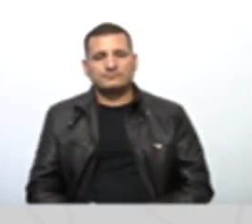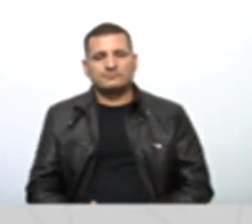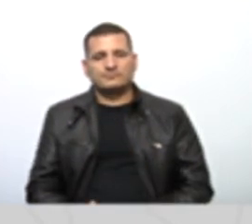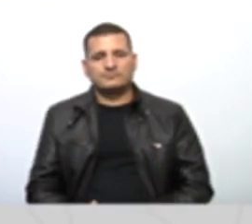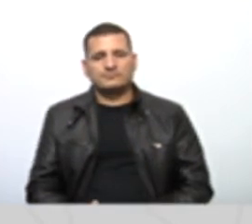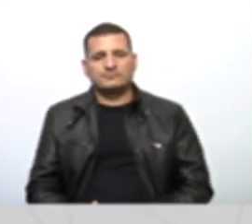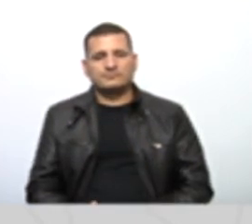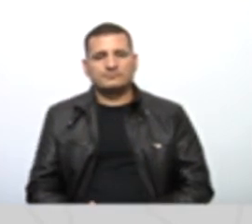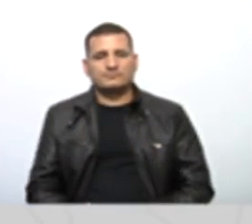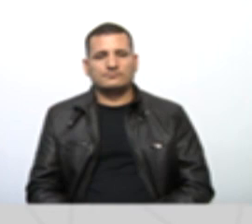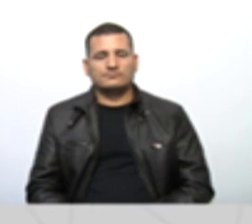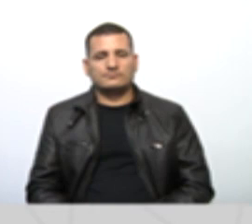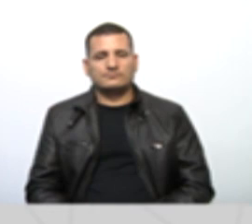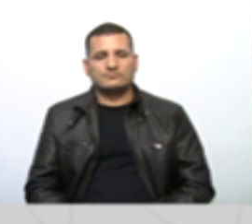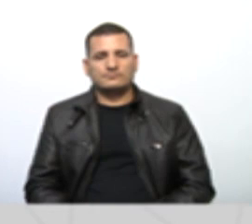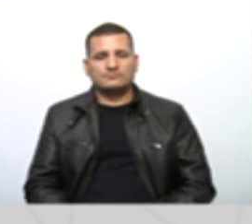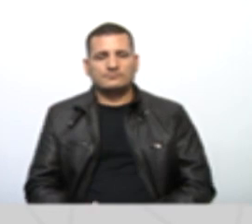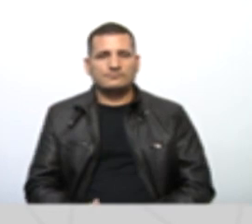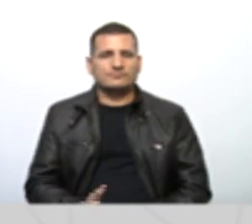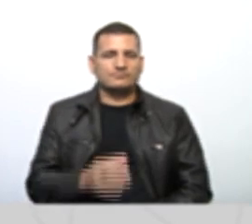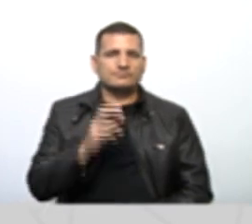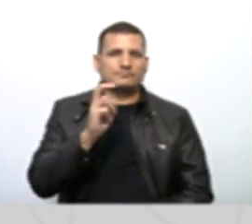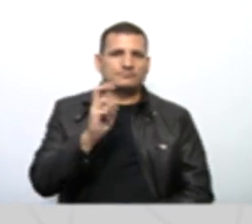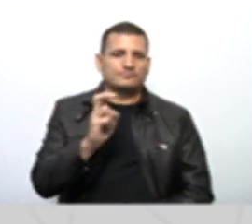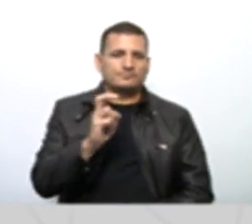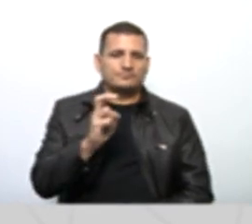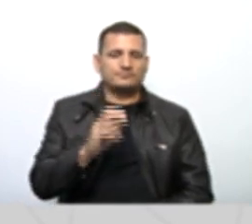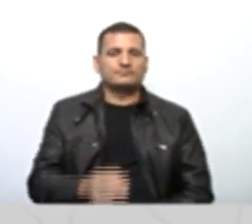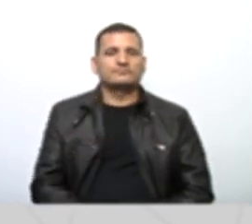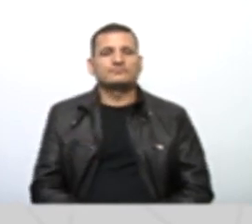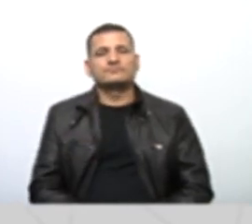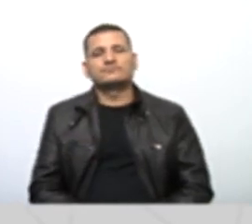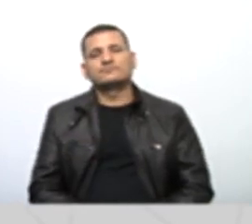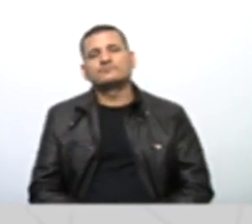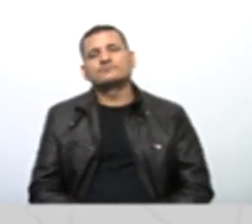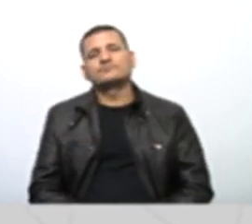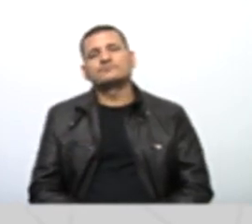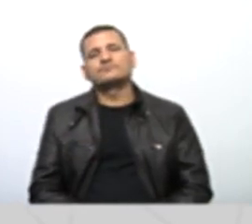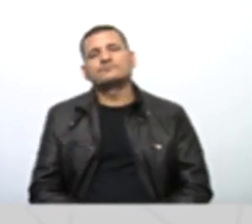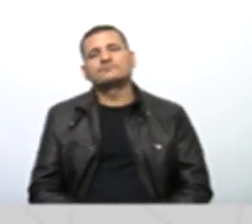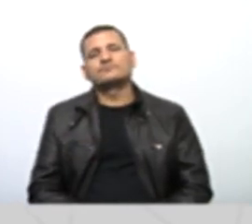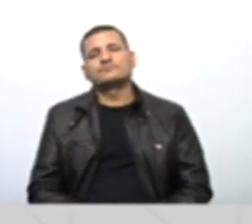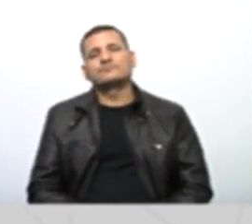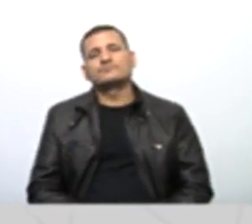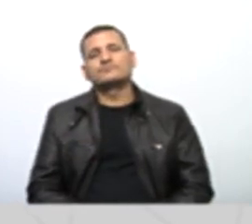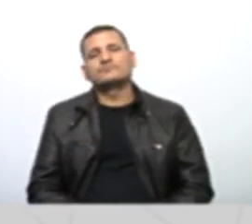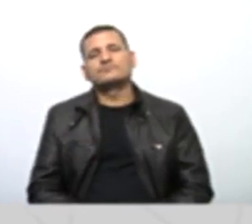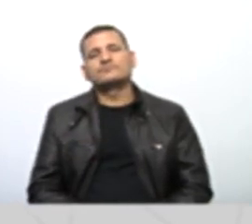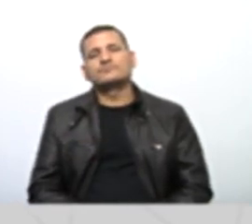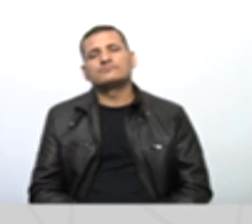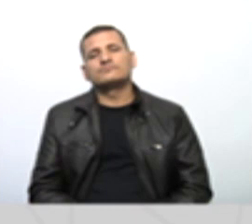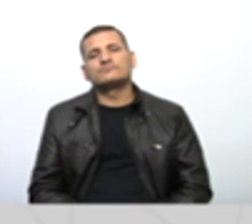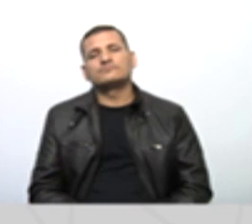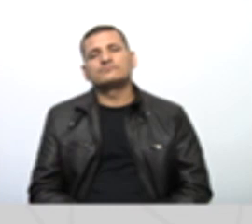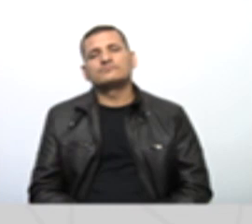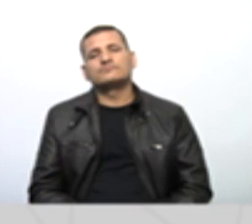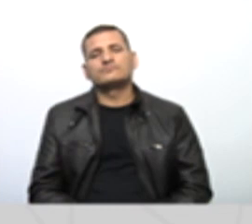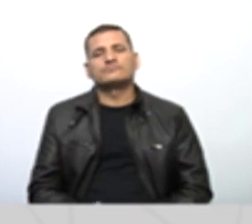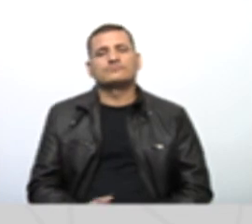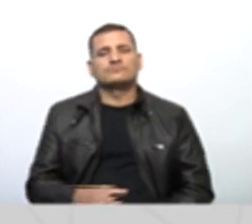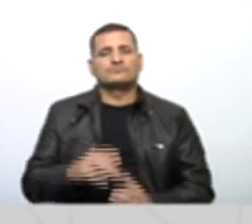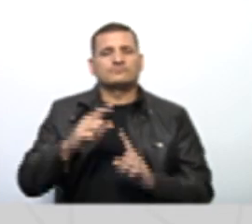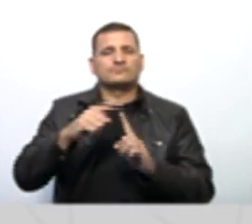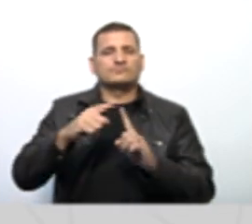questão 5 que só uma questão muito interessante o qual deste tipo de cabo quarto lançado